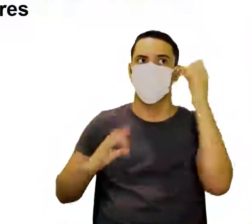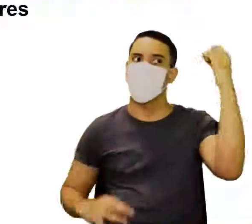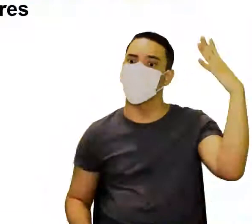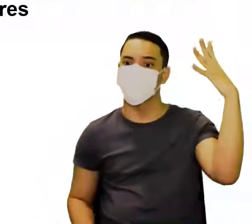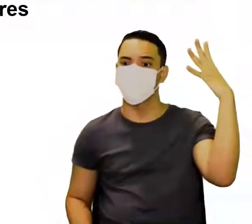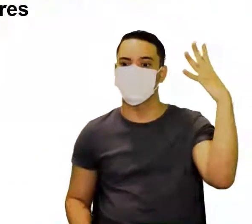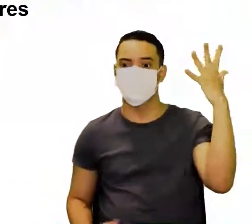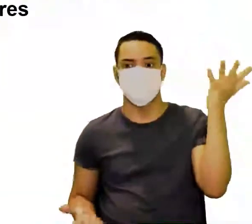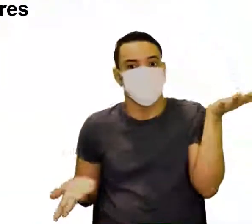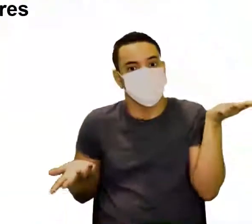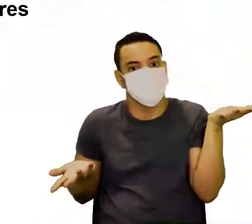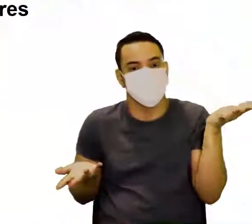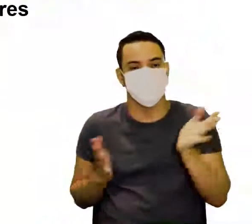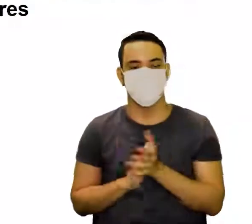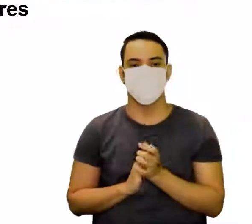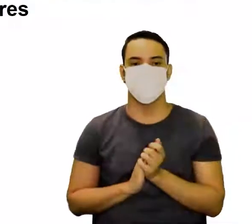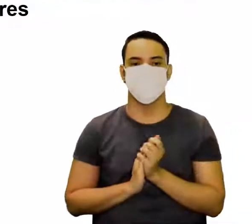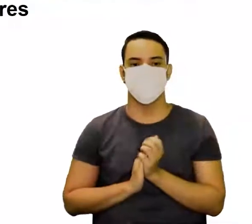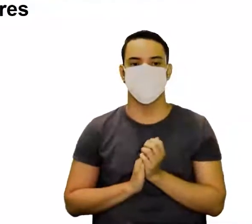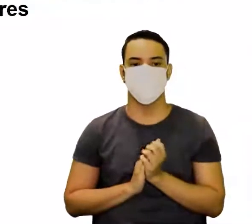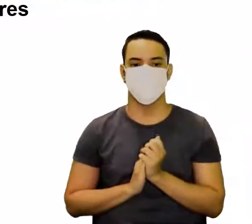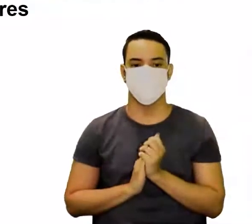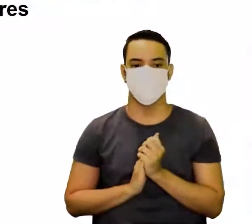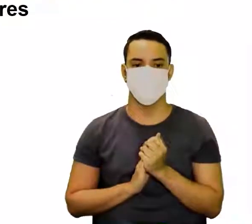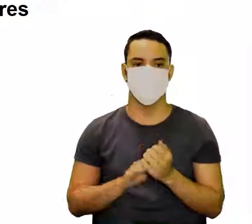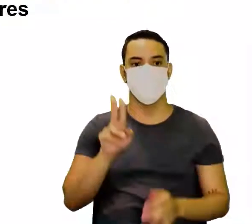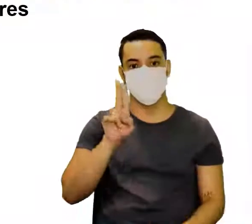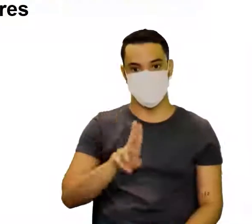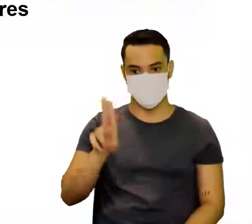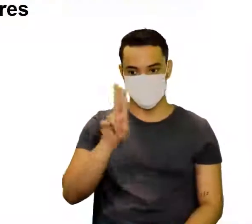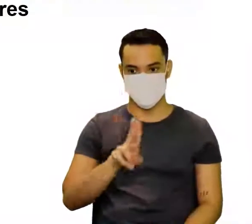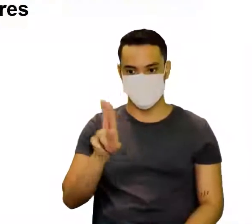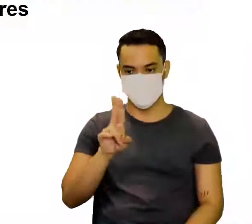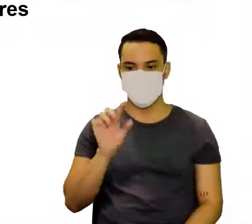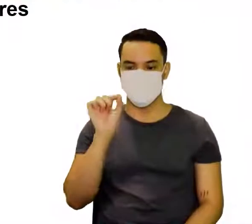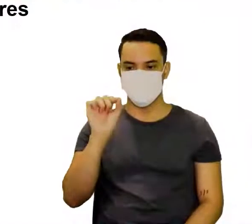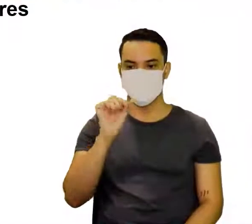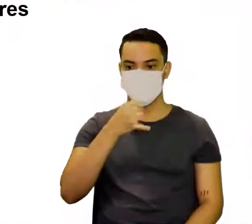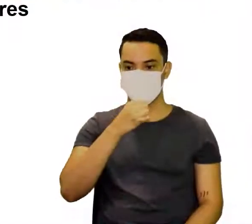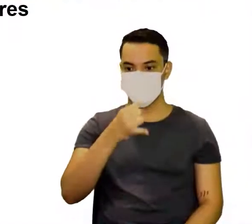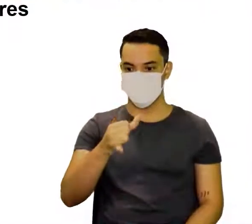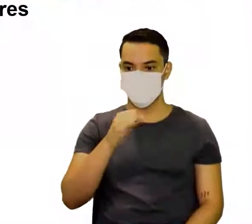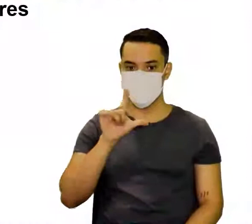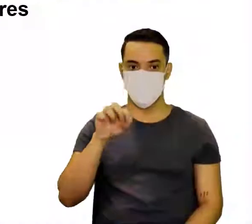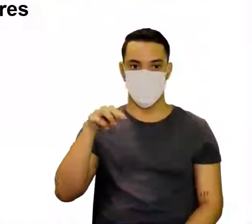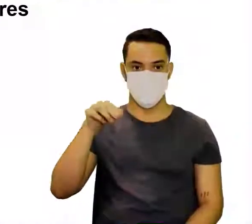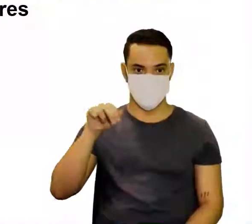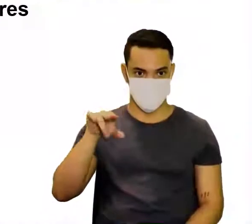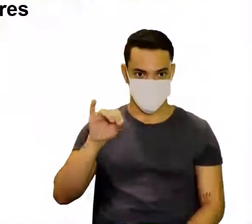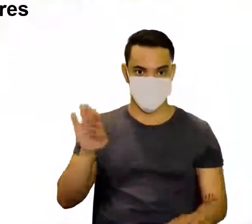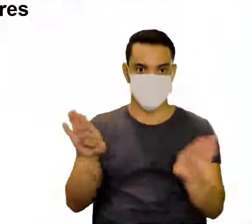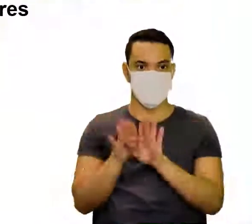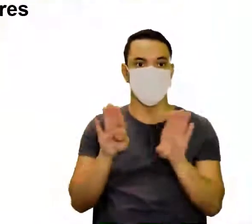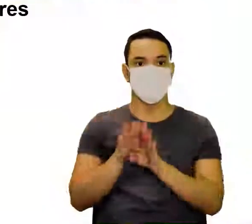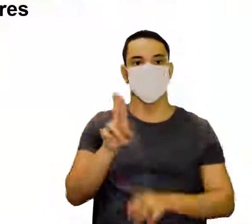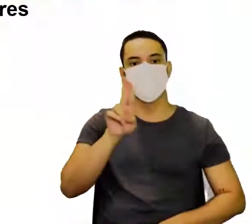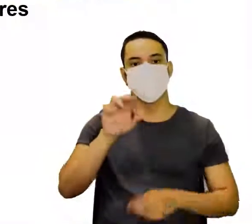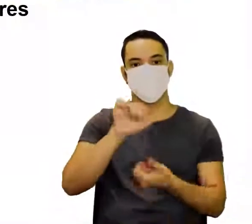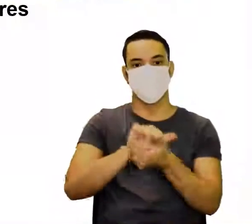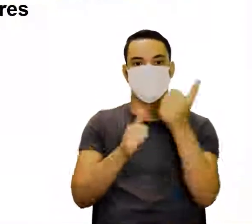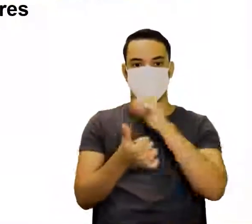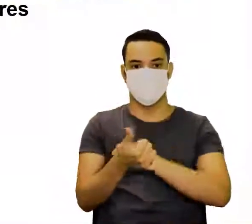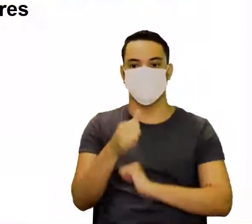né? Então, luminoso aí você pensa em luz. Ele utiliza a energia luminosa e a converte em